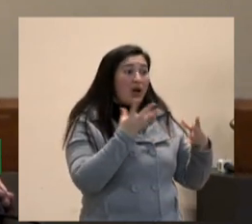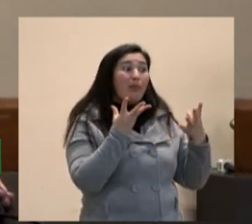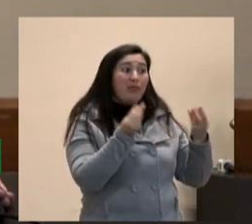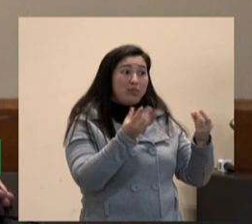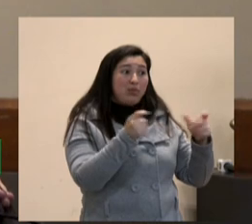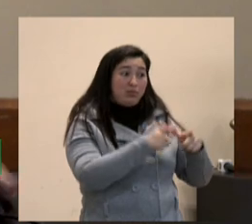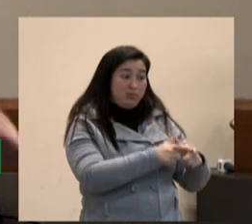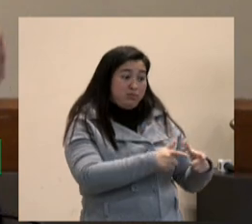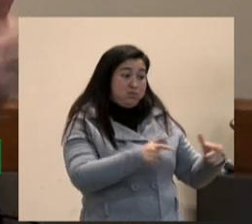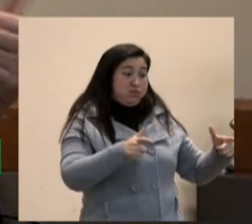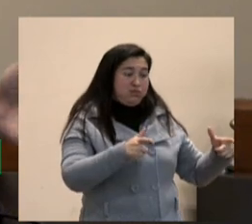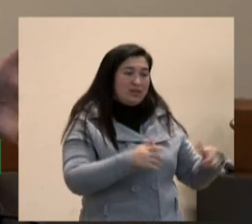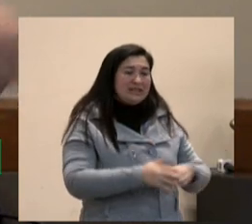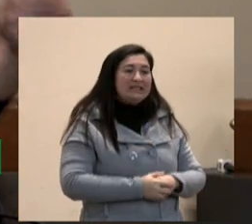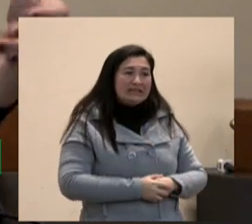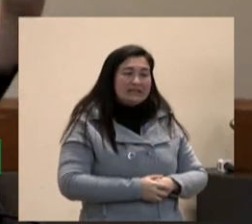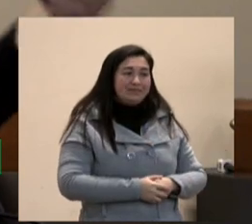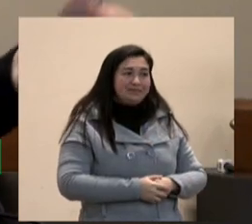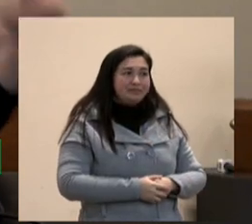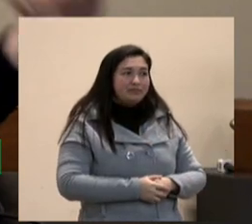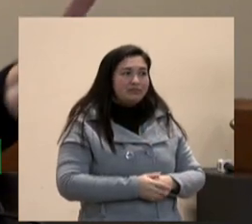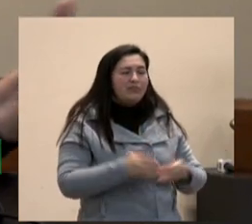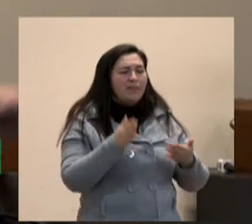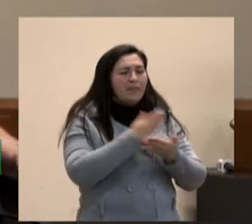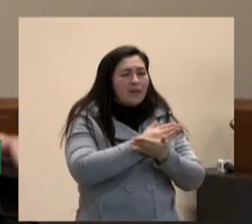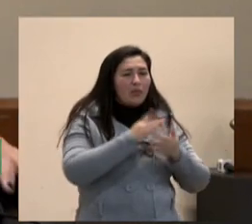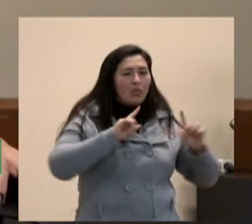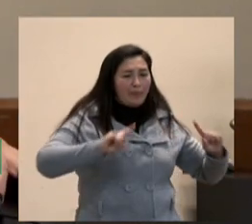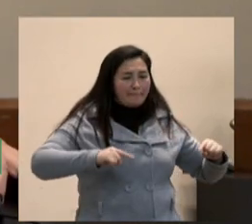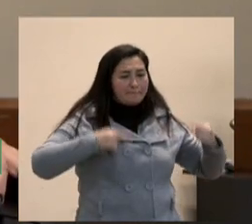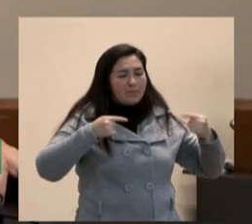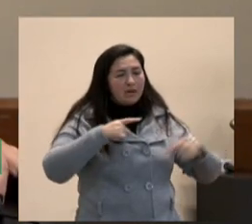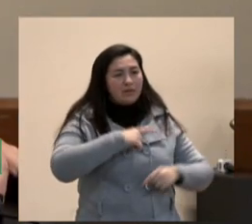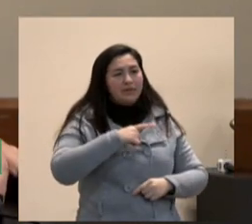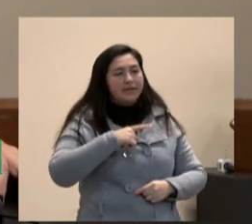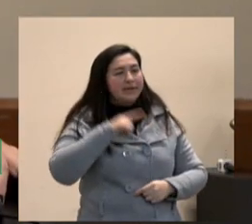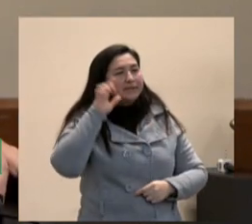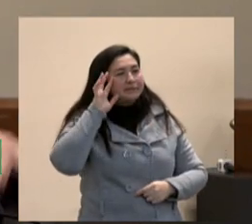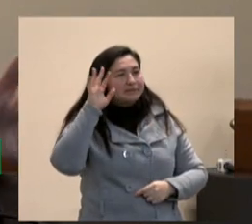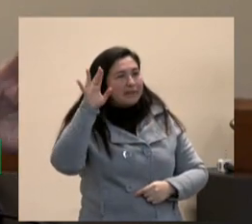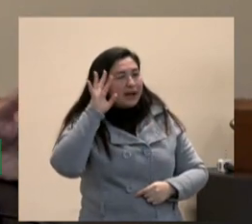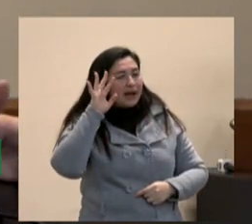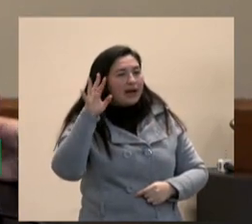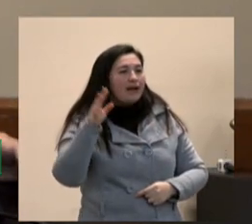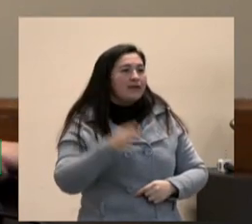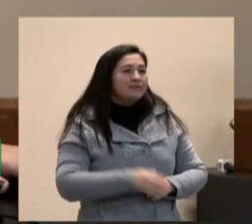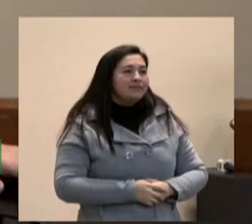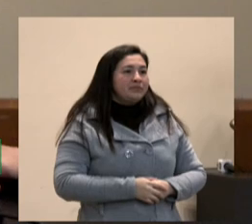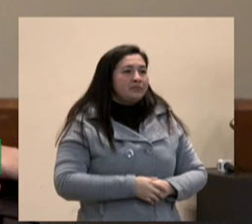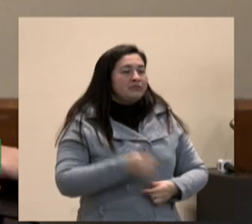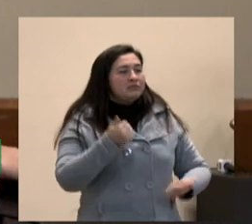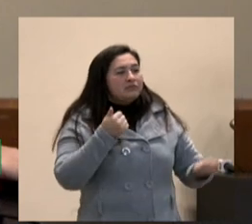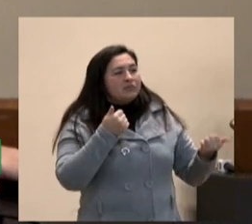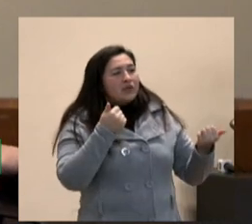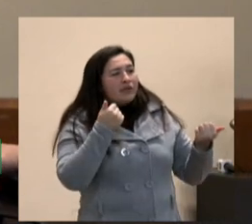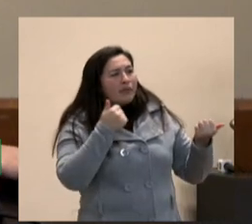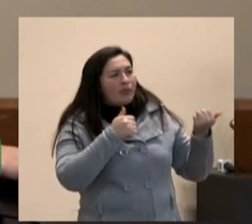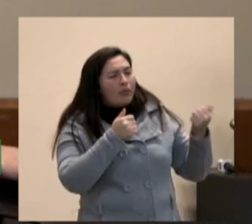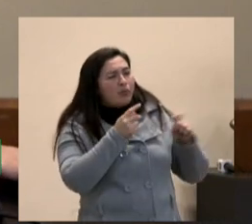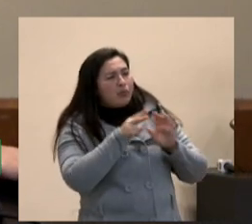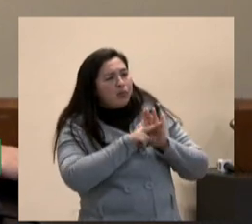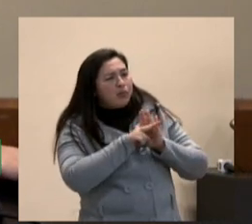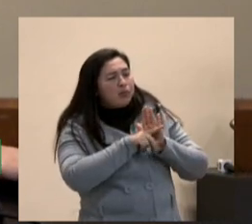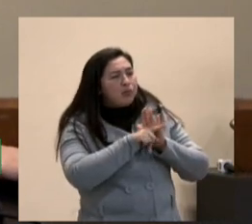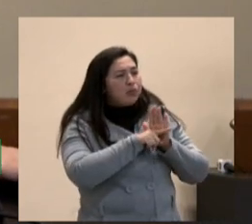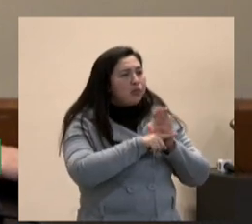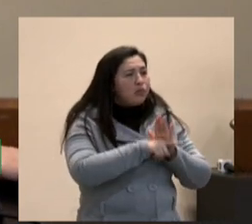significativo. Bom, mas quais são os desafios que nós temos pensando aí nessa continuidade, né? Monitorar essa busca ativa de crianças em idade